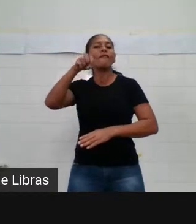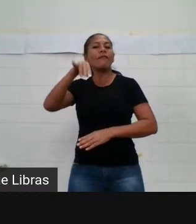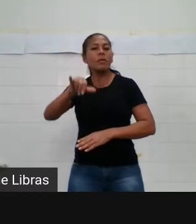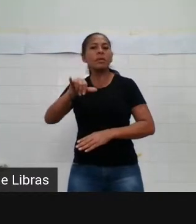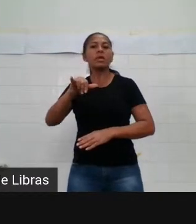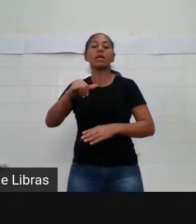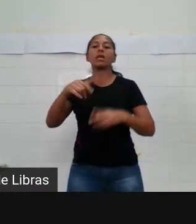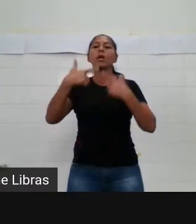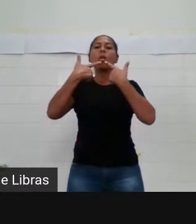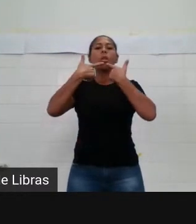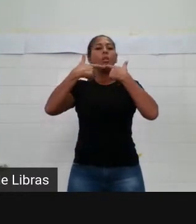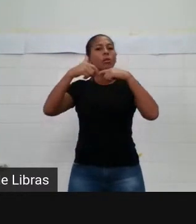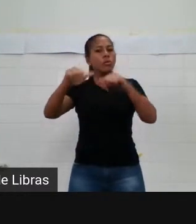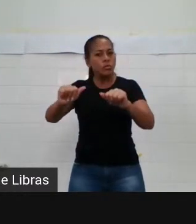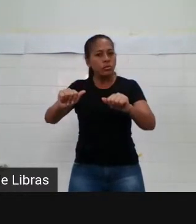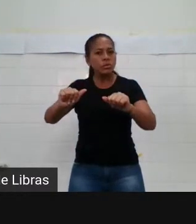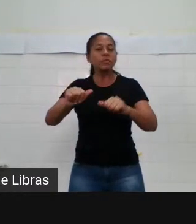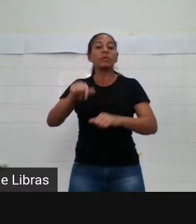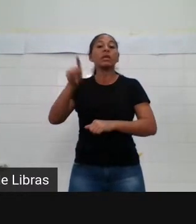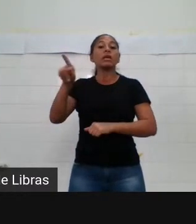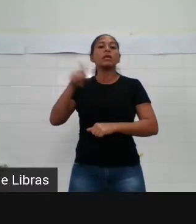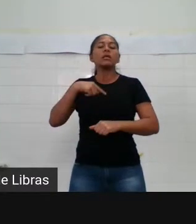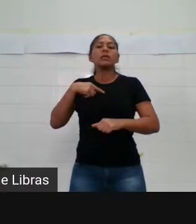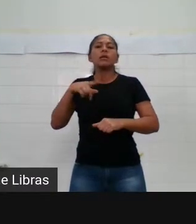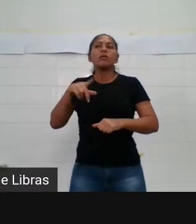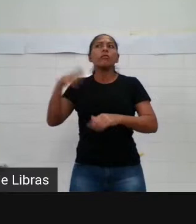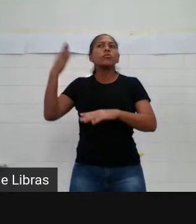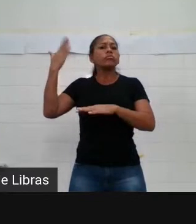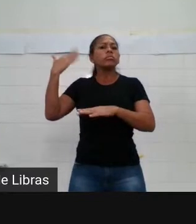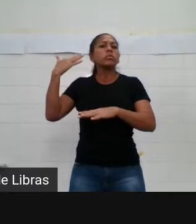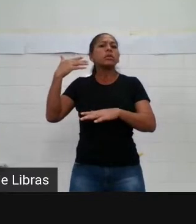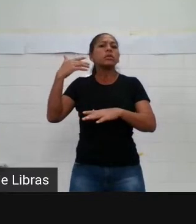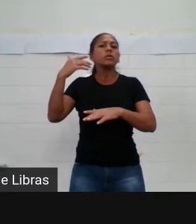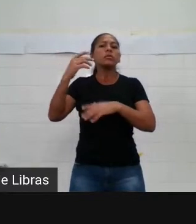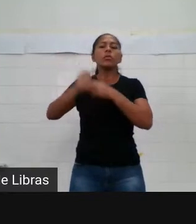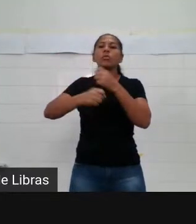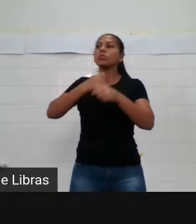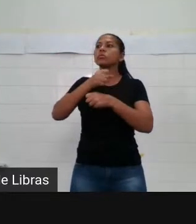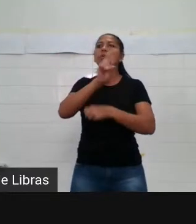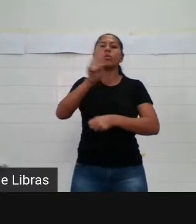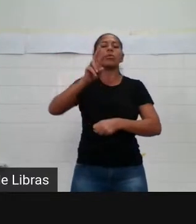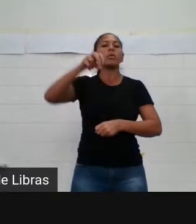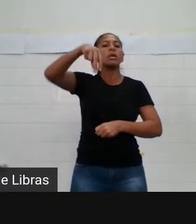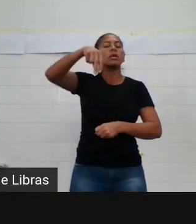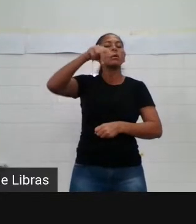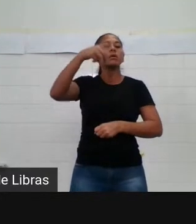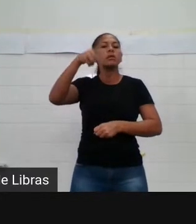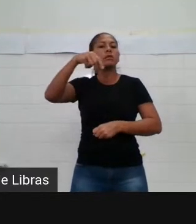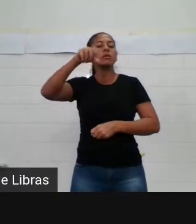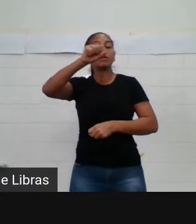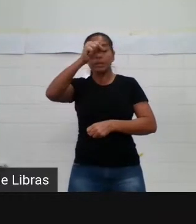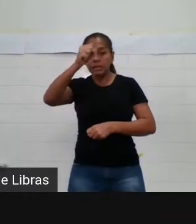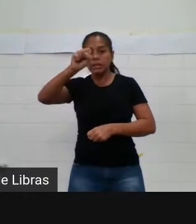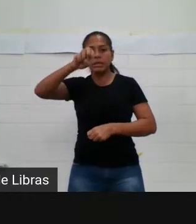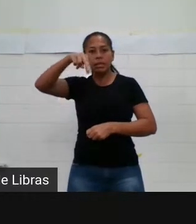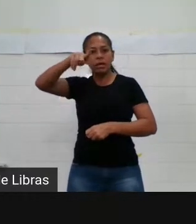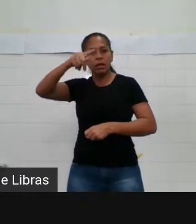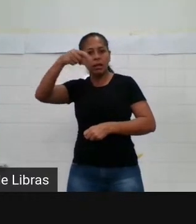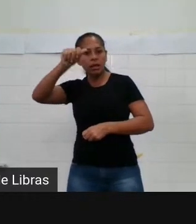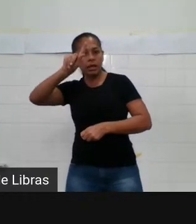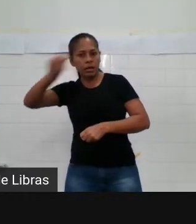linguista, e nesse evento aqui foi um evento que nós fizemos no Senegal, onde a Conceição Evaristo foi reconhecida como